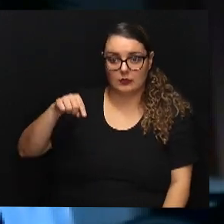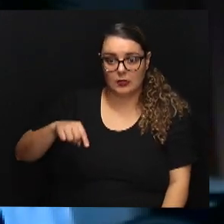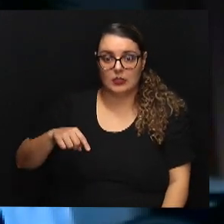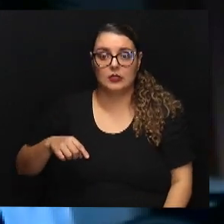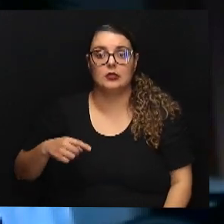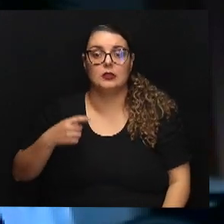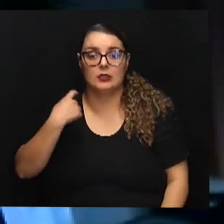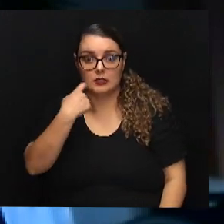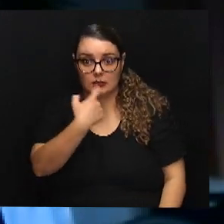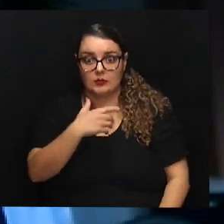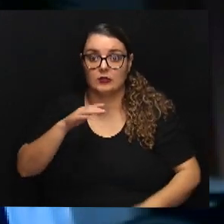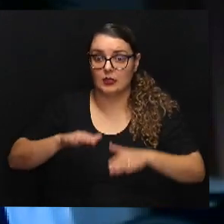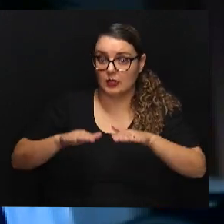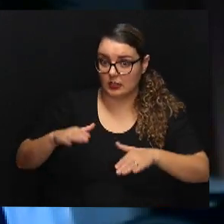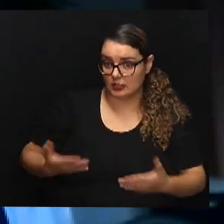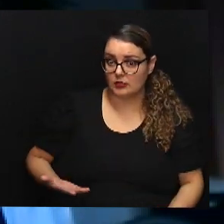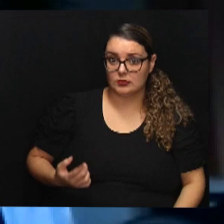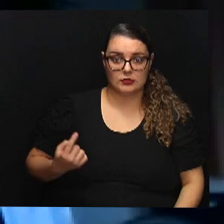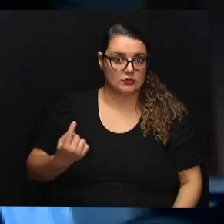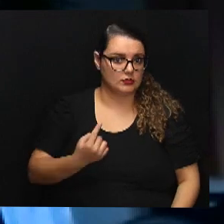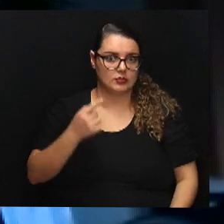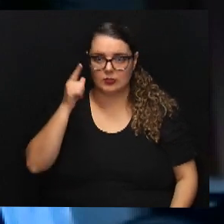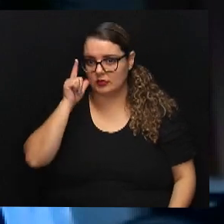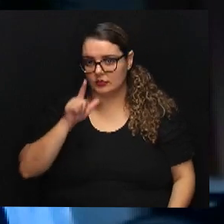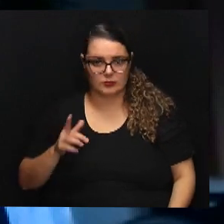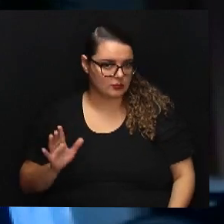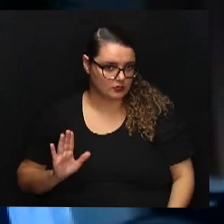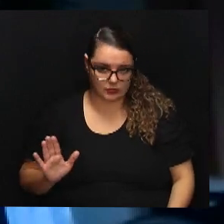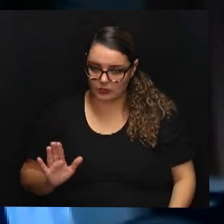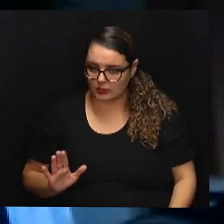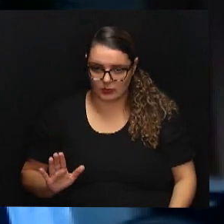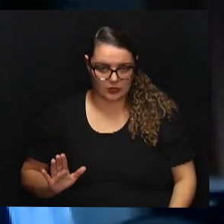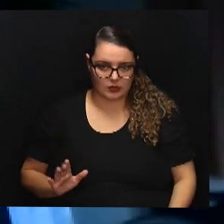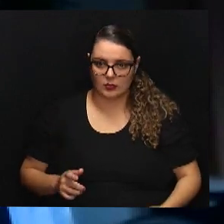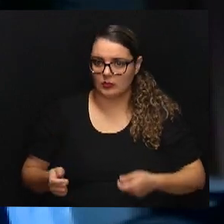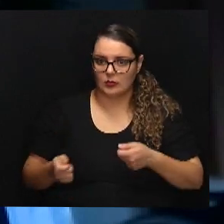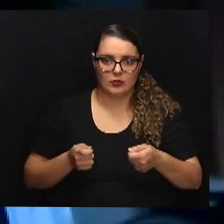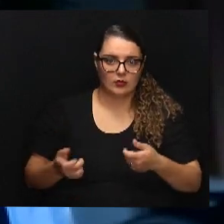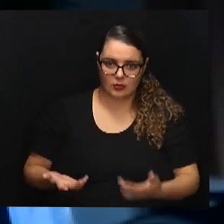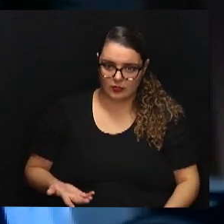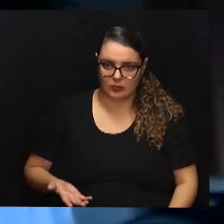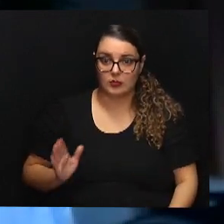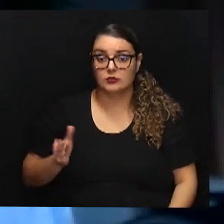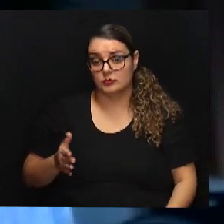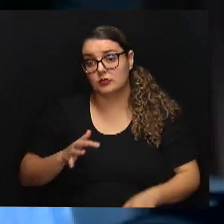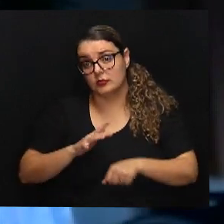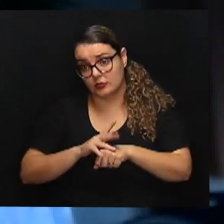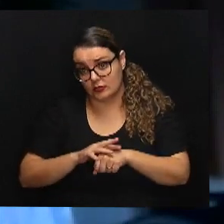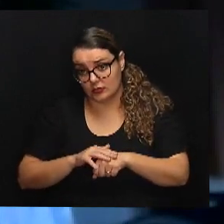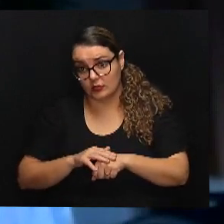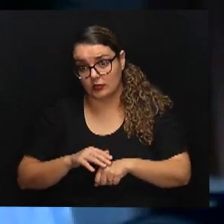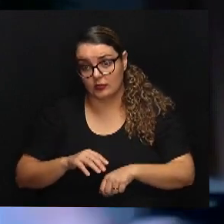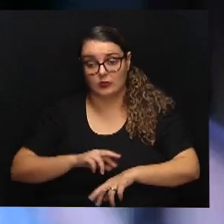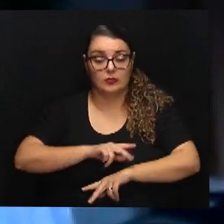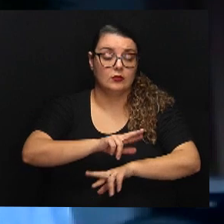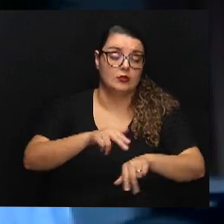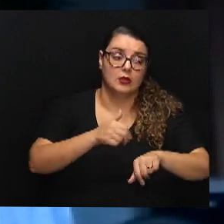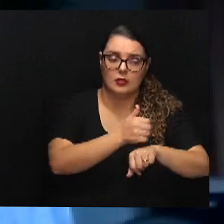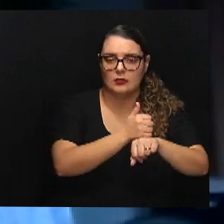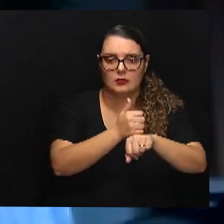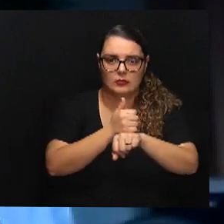DTM. Mas esse dentista, muitas vezes, sozinho, ele não vai conseguir controlar, né? Já que é uma